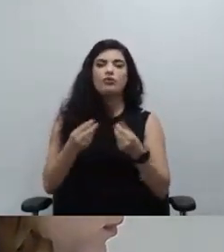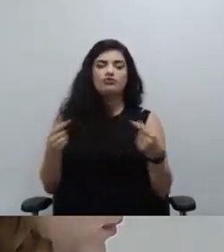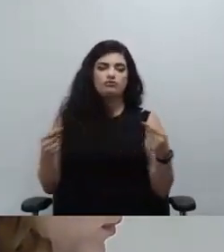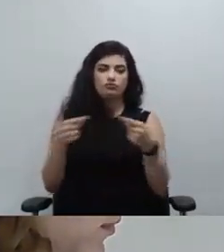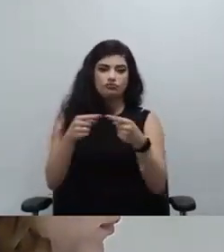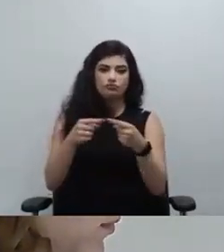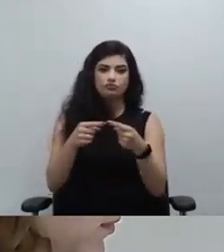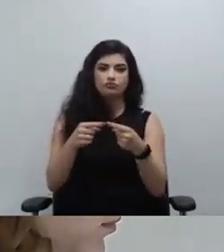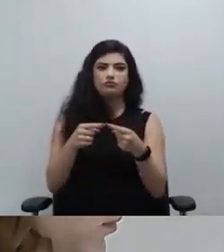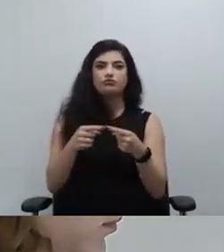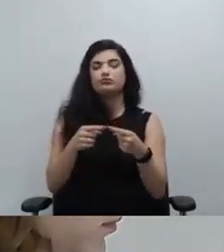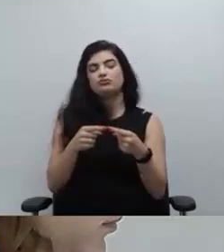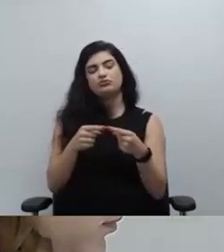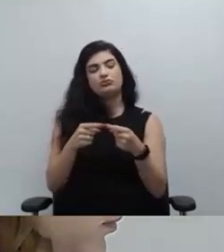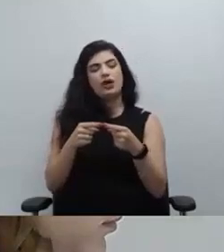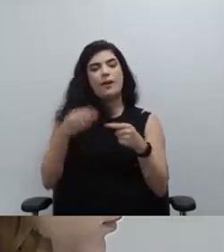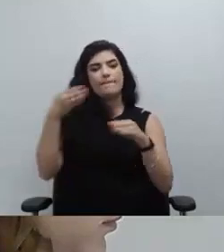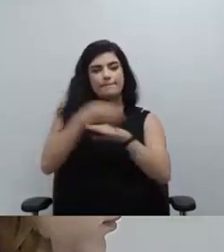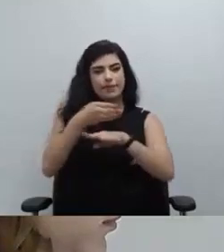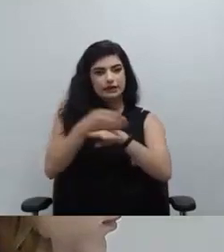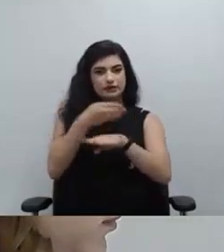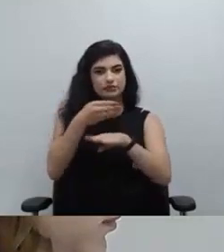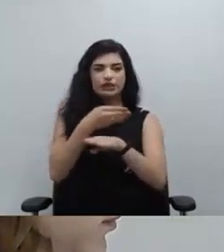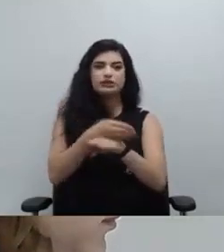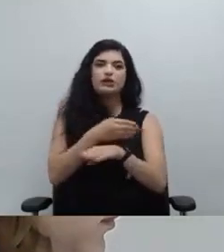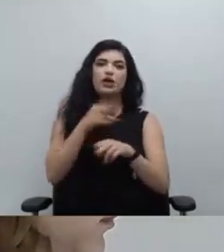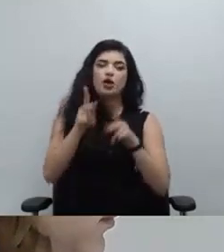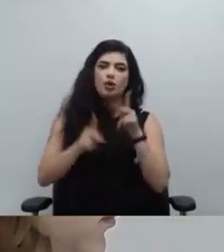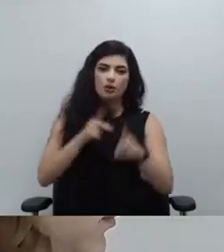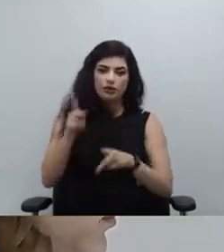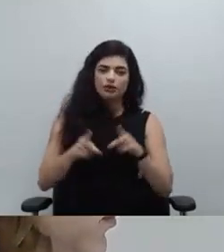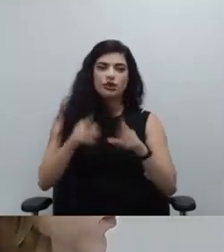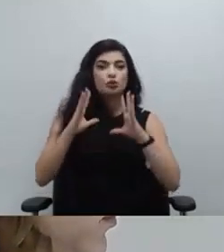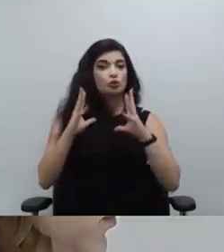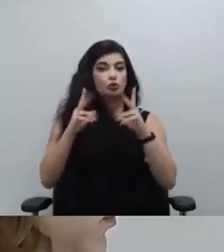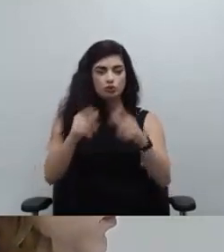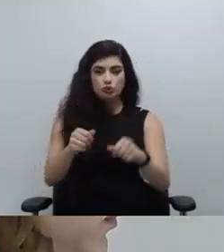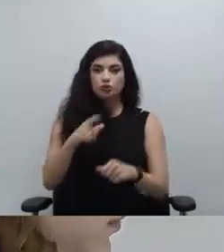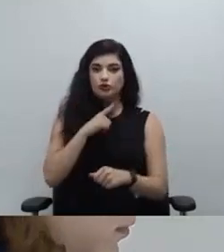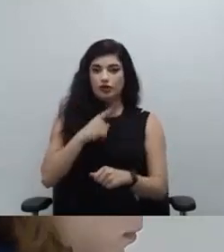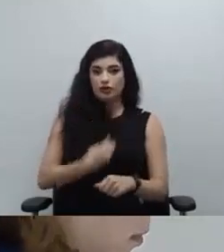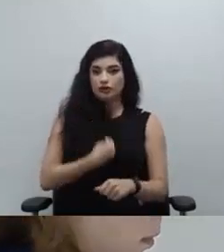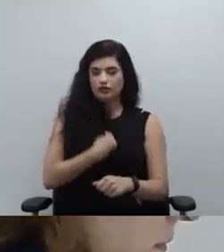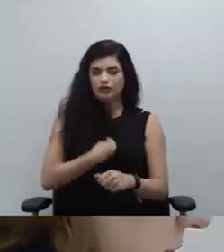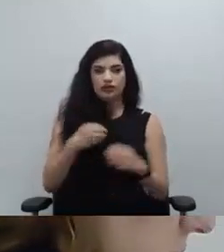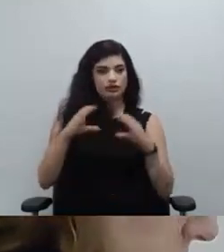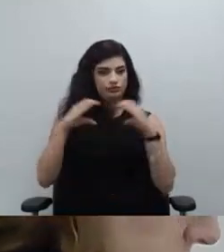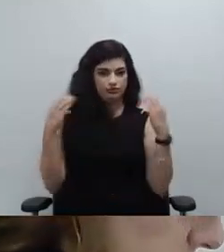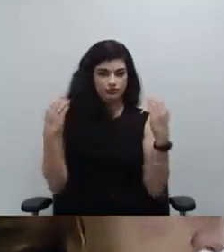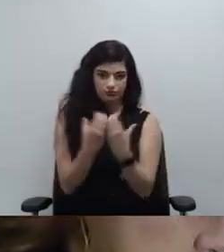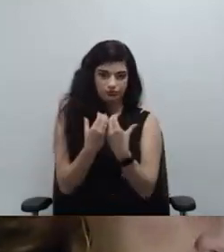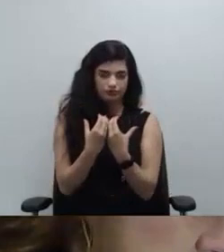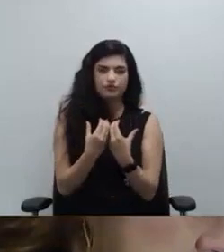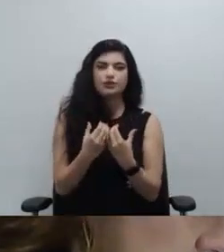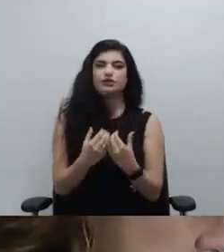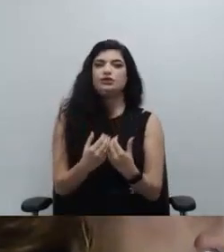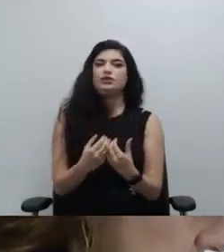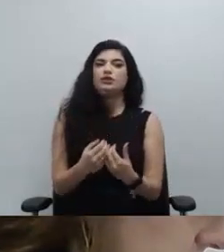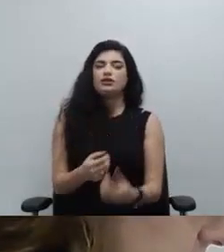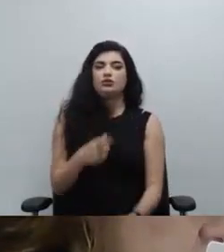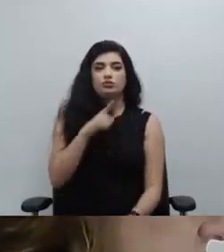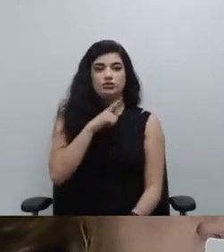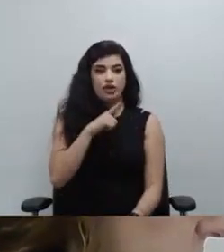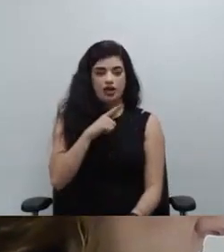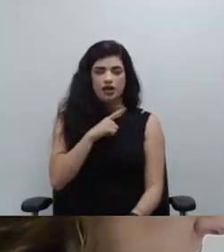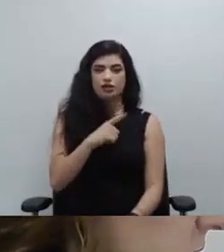pelo recorde de participação popular em toda a história dos ciclos de conferência, com 2.093 pessoas